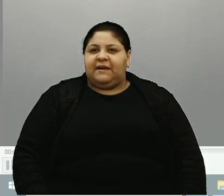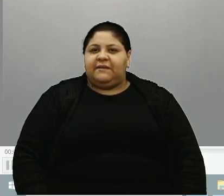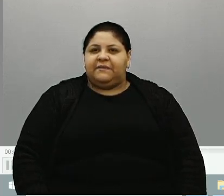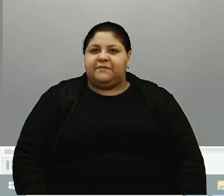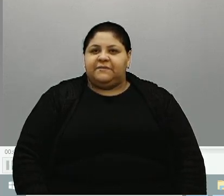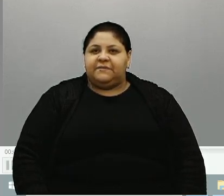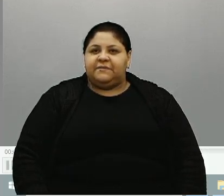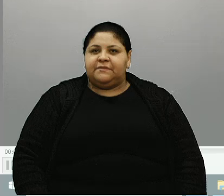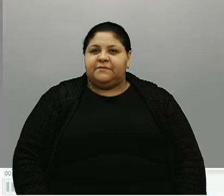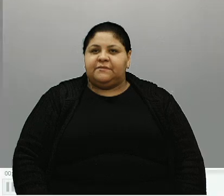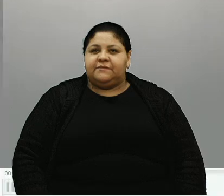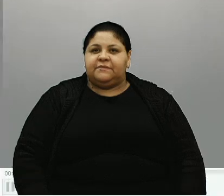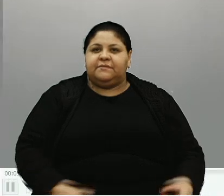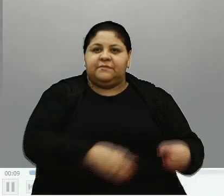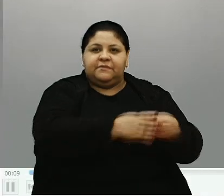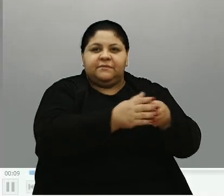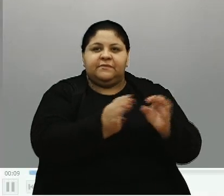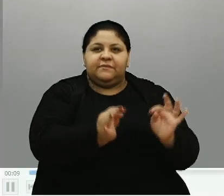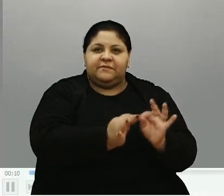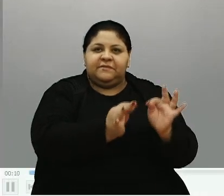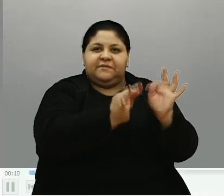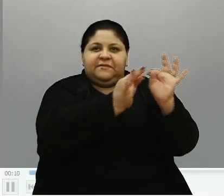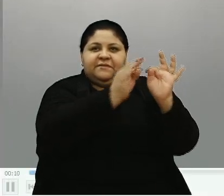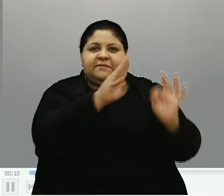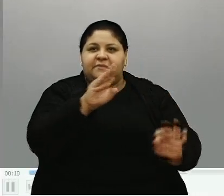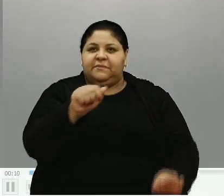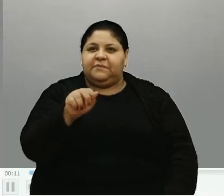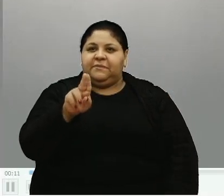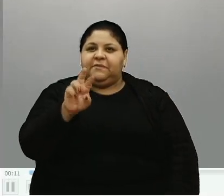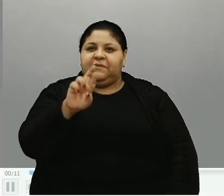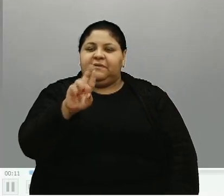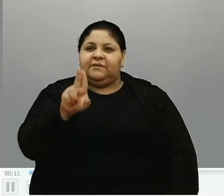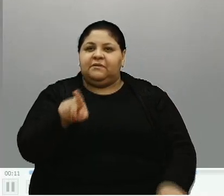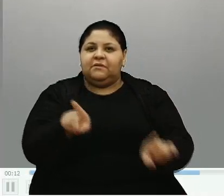Preparação técnica de um Bauru de Caxias.